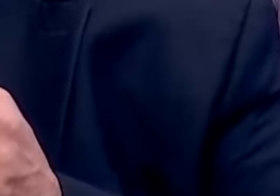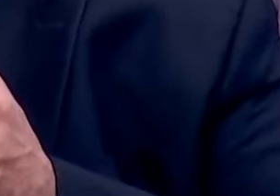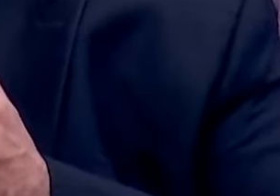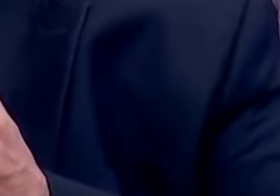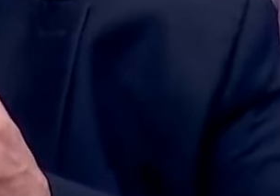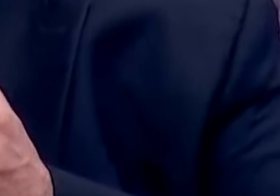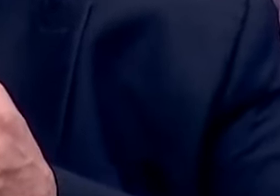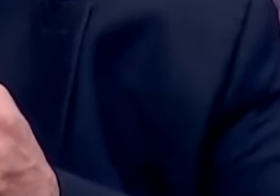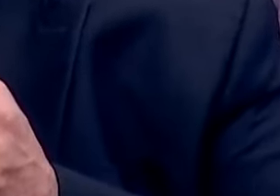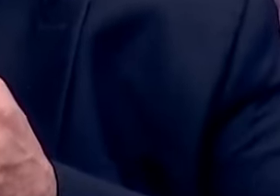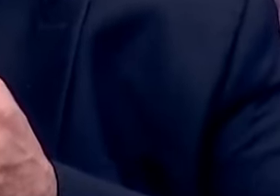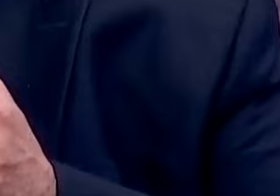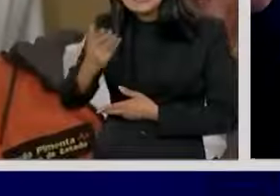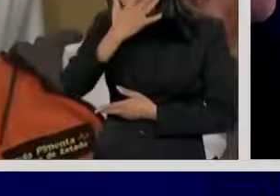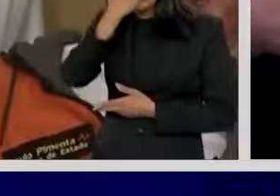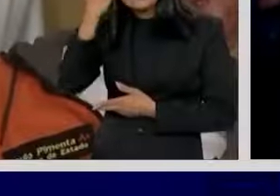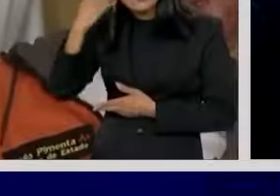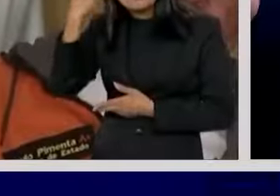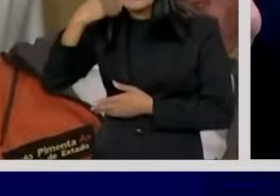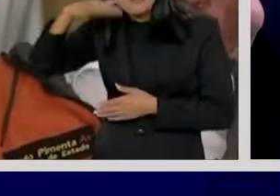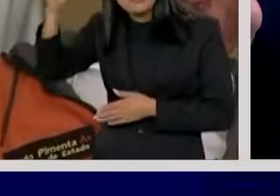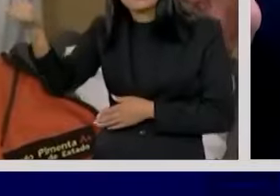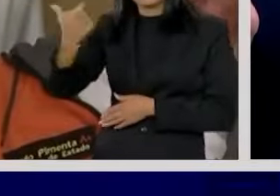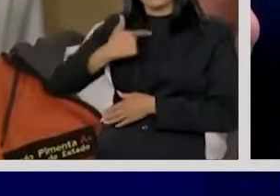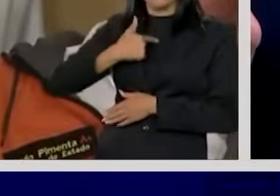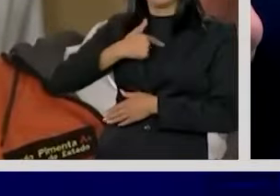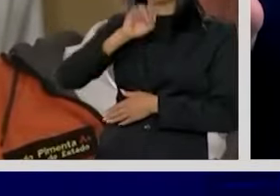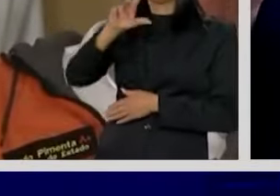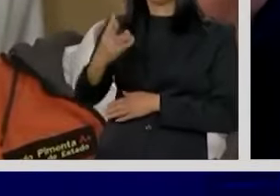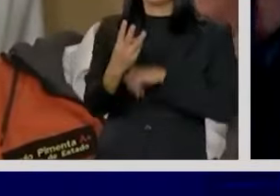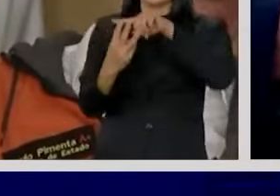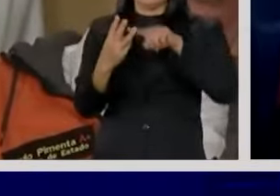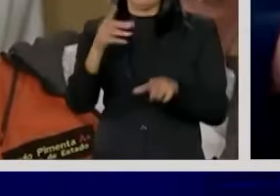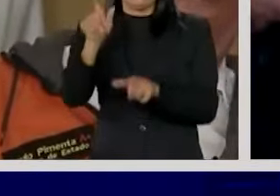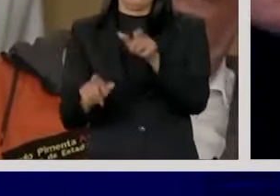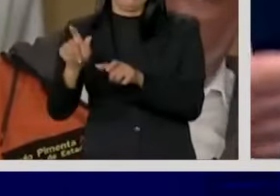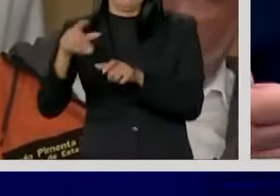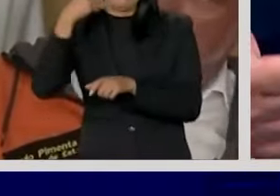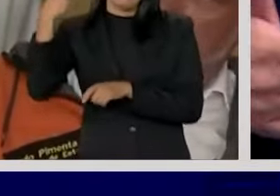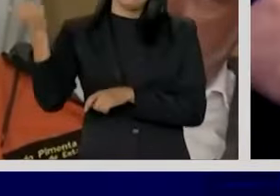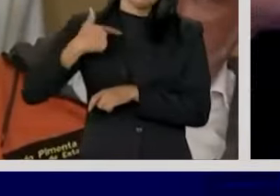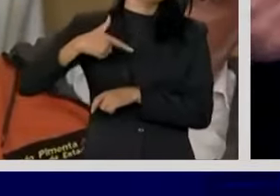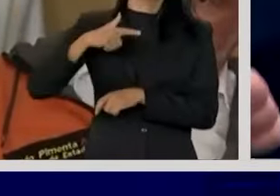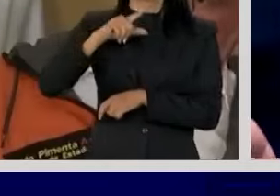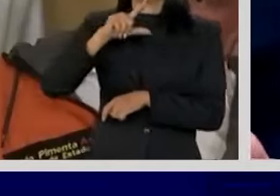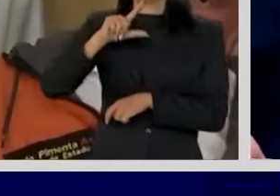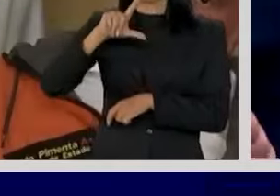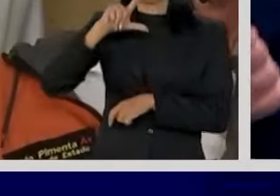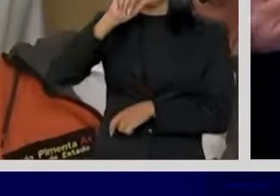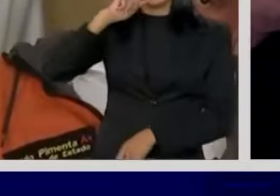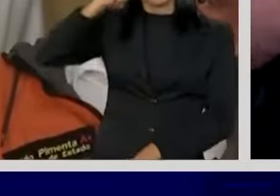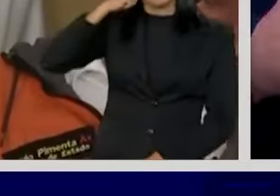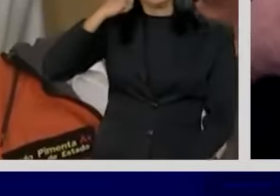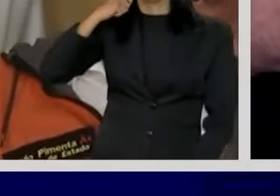café, virar uma autoridade industrial. O Getúlio Vargas criou a Petrobras, criou Correios e Telégrafos,